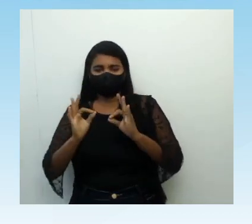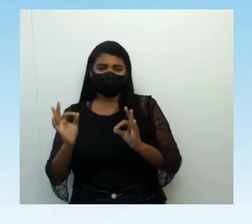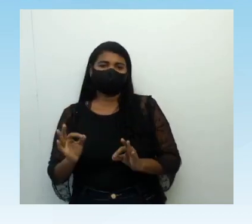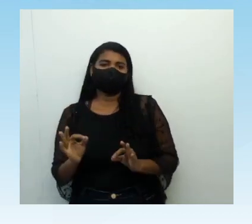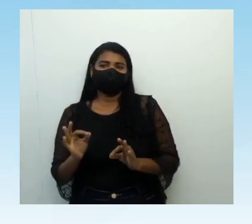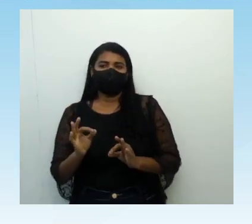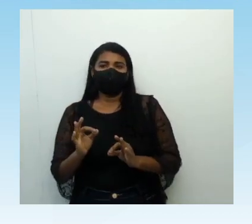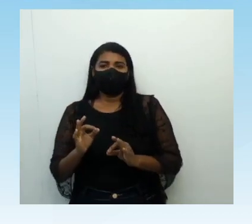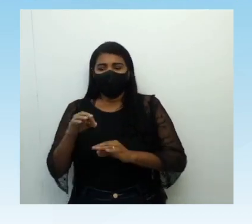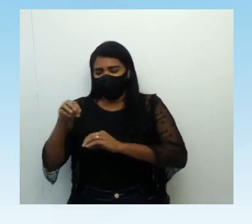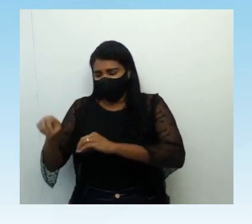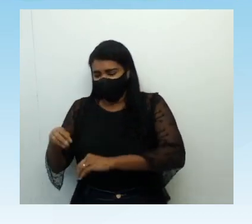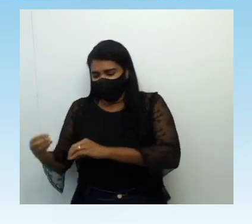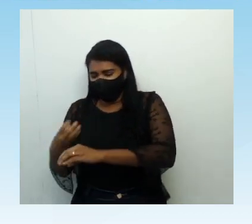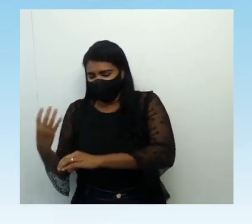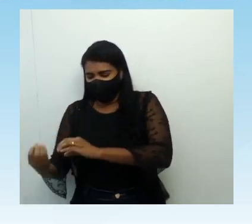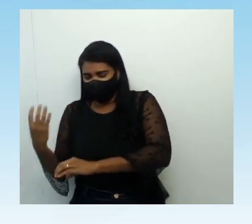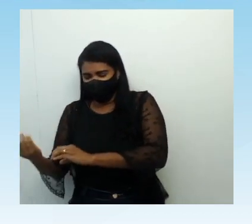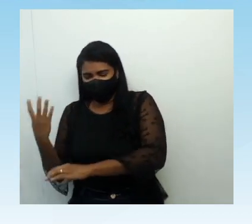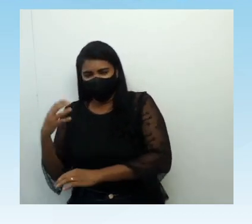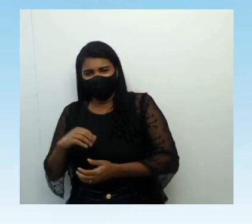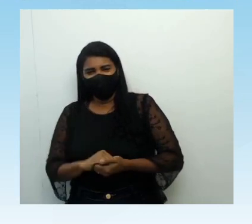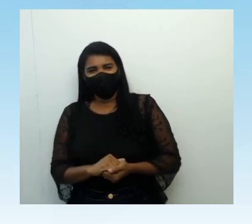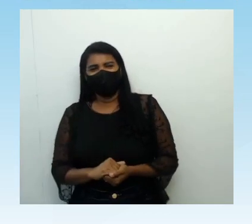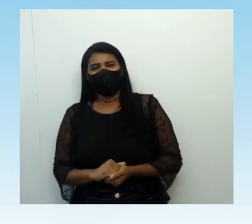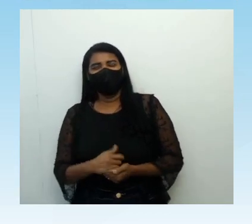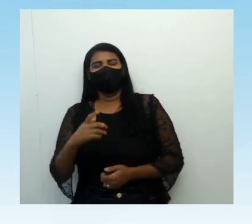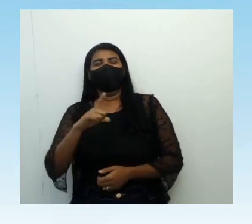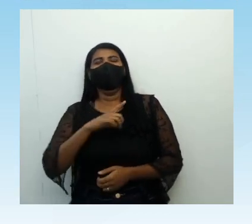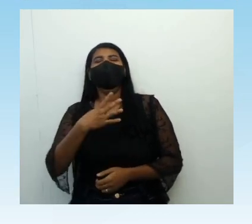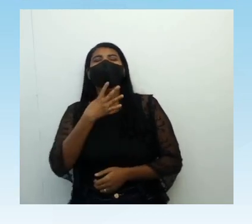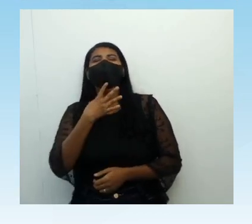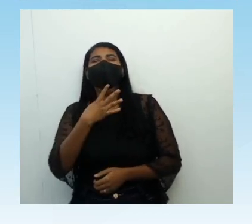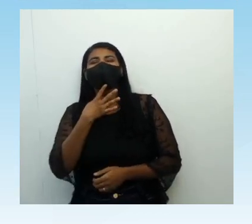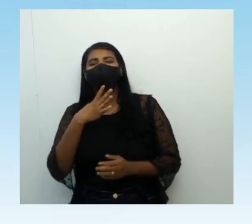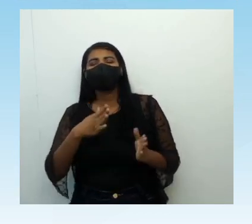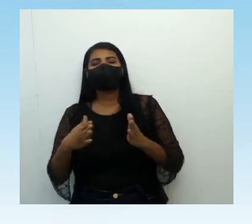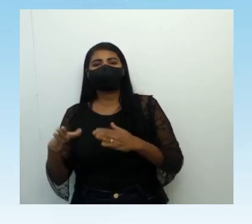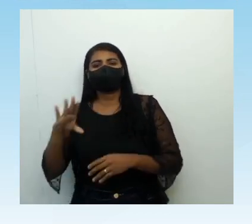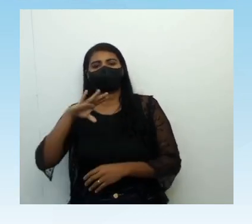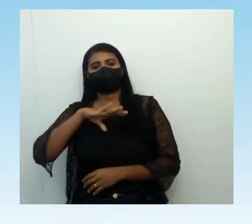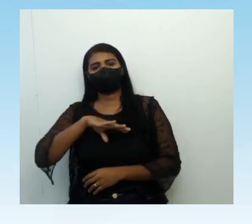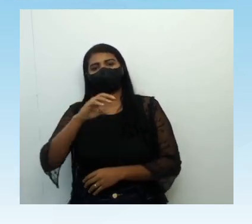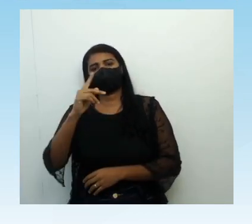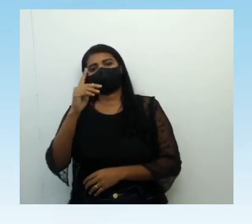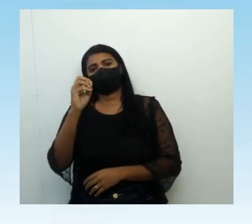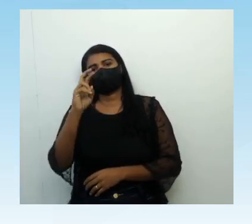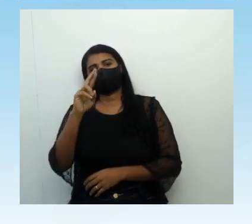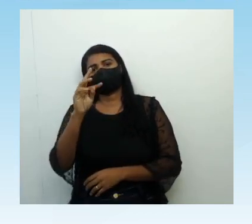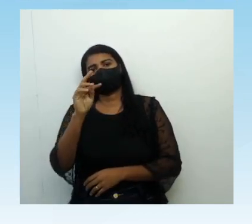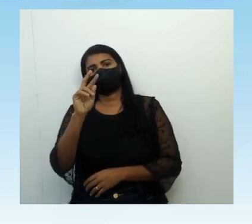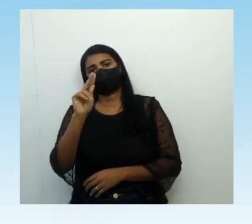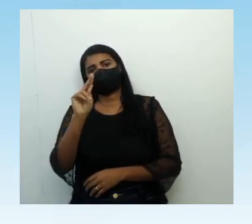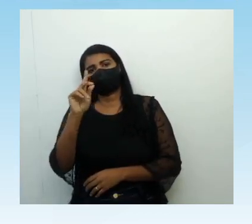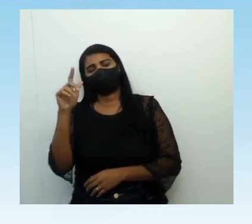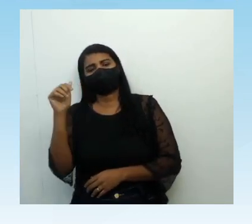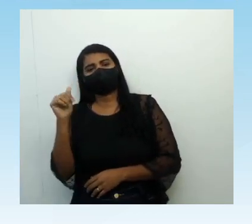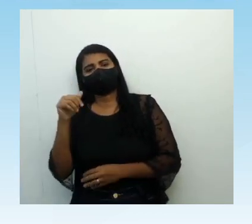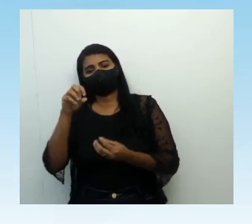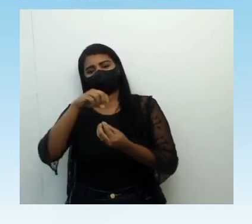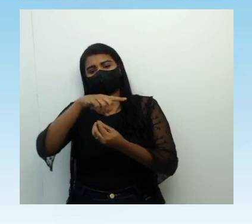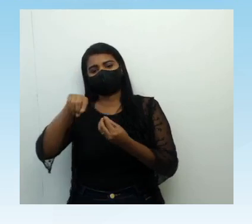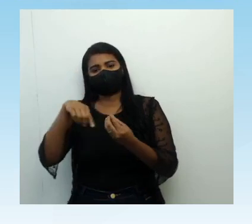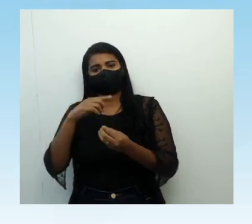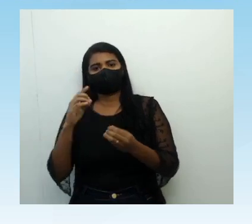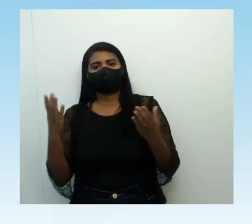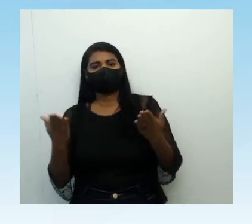sua plantação nessa região. Teve conhecimento prévio dos portugueses, porque eles já tinham esse conhecimento lá na Ilha dos Açores.